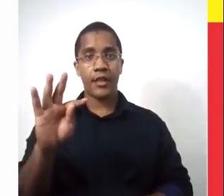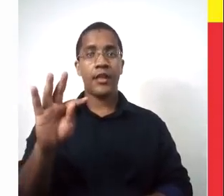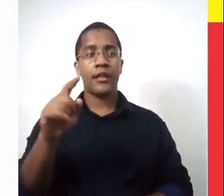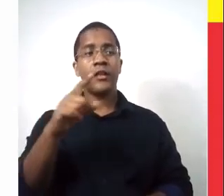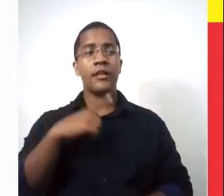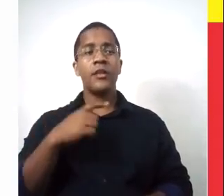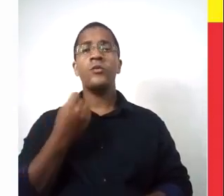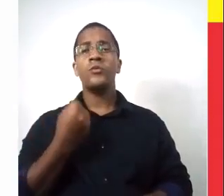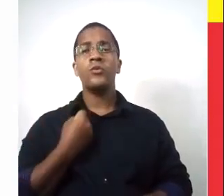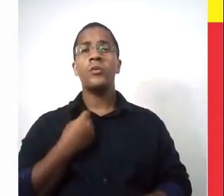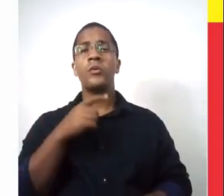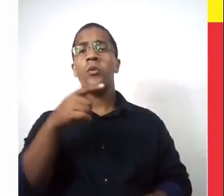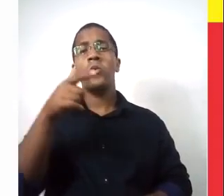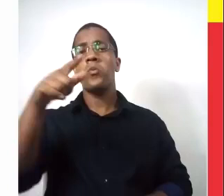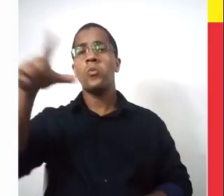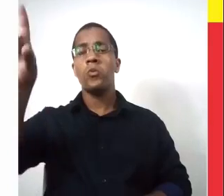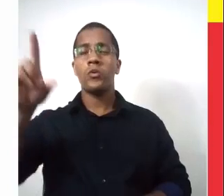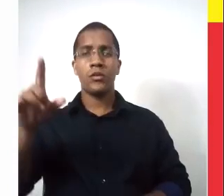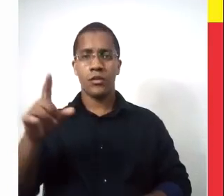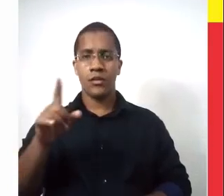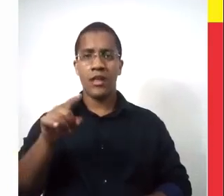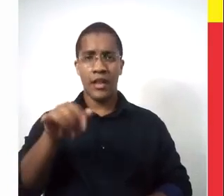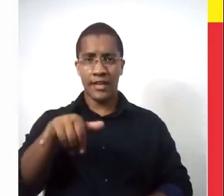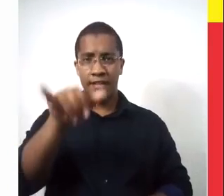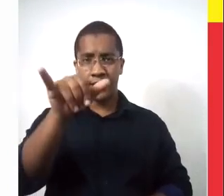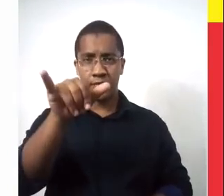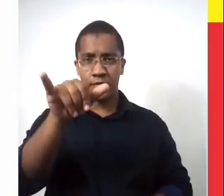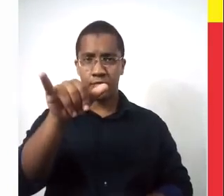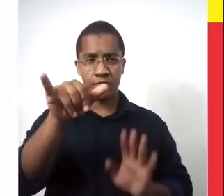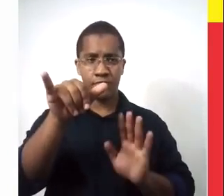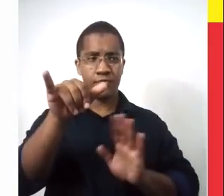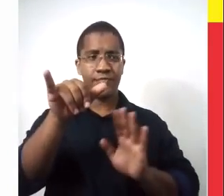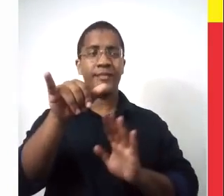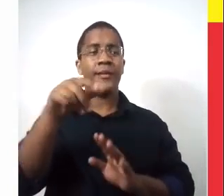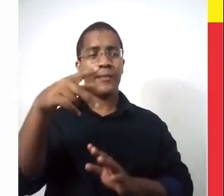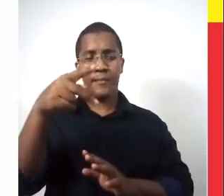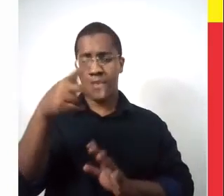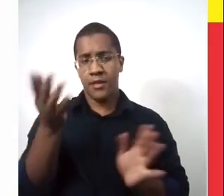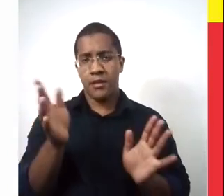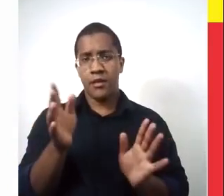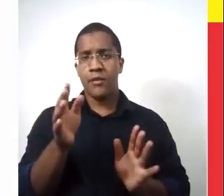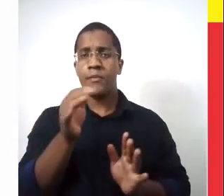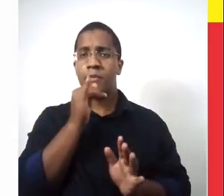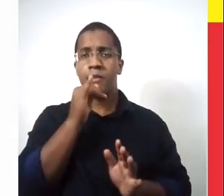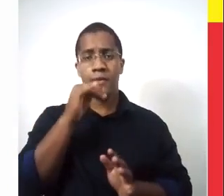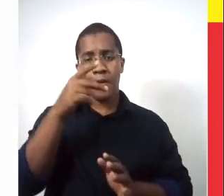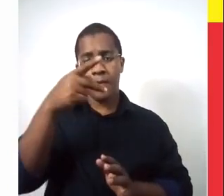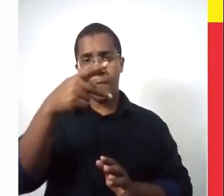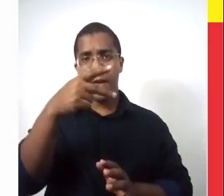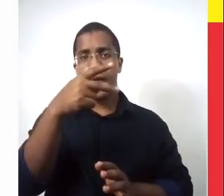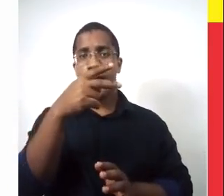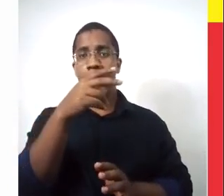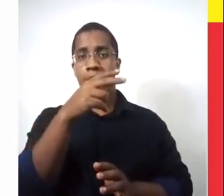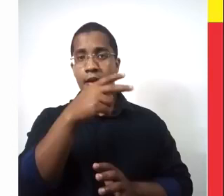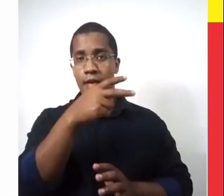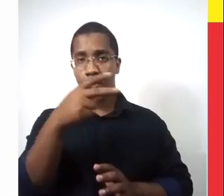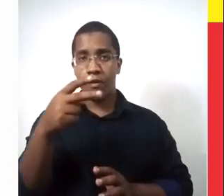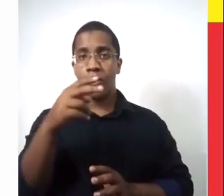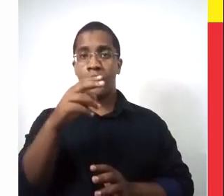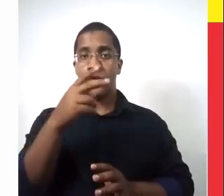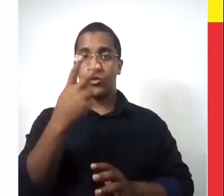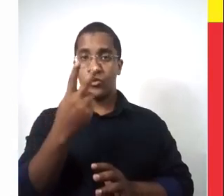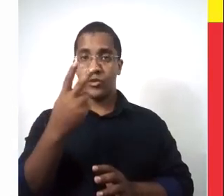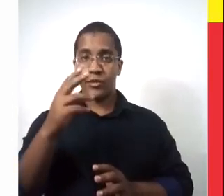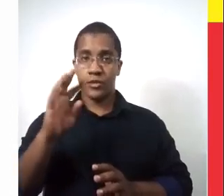informação, que essa informação eu não atribuo o valor de y, eu atribuo o valor de p. Então, p é igual a 2t